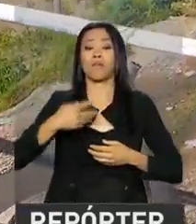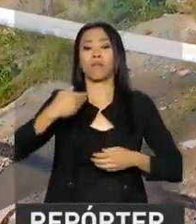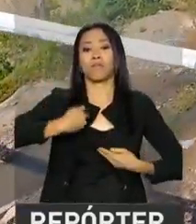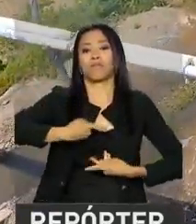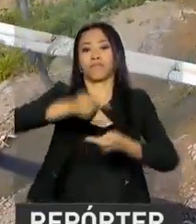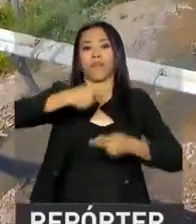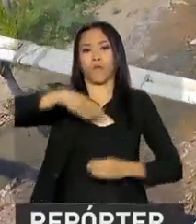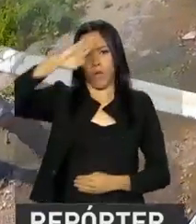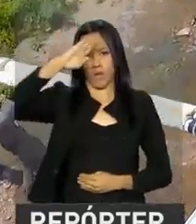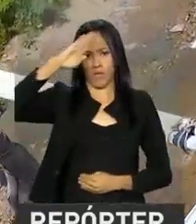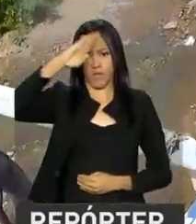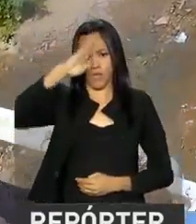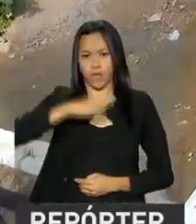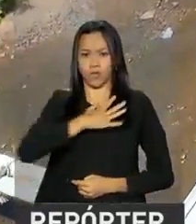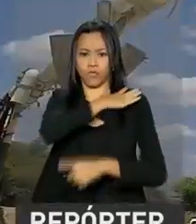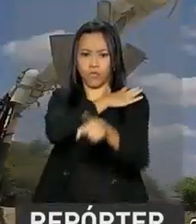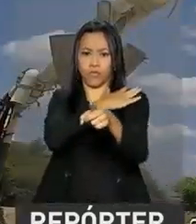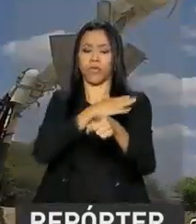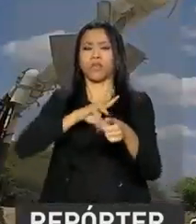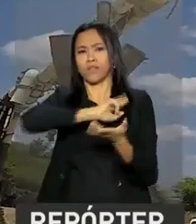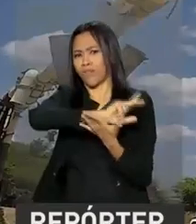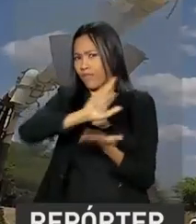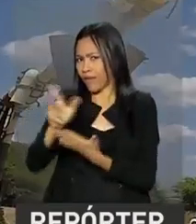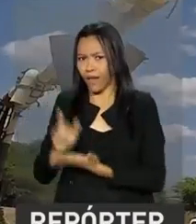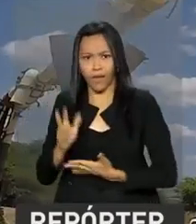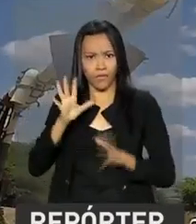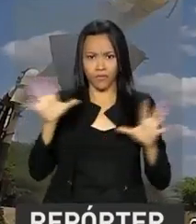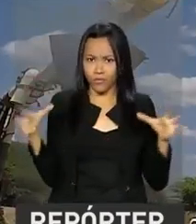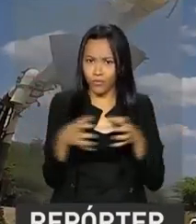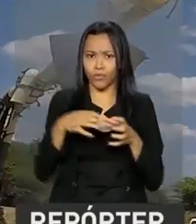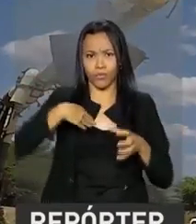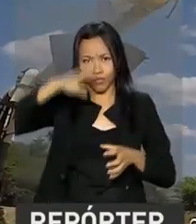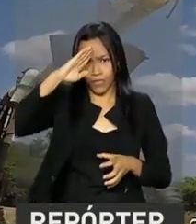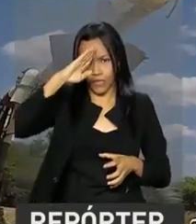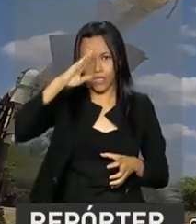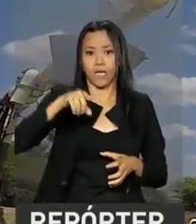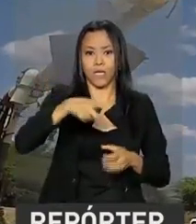grande e envolve milhares de militares. E essa água toda